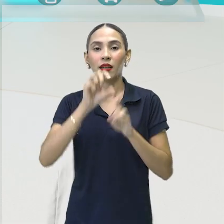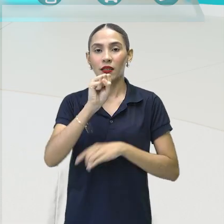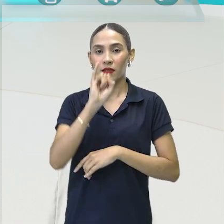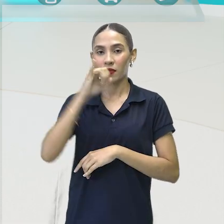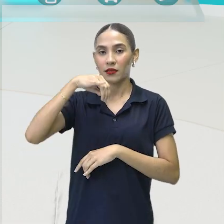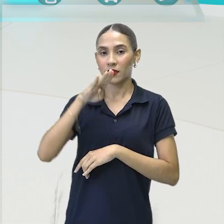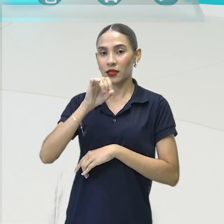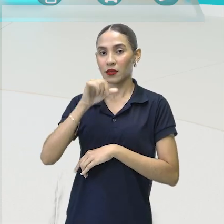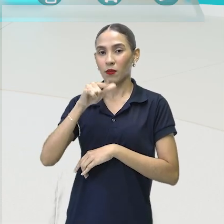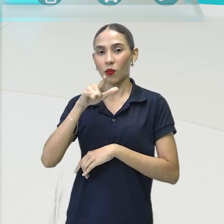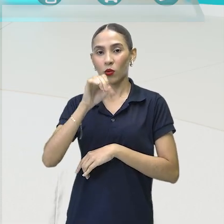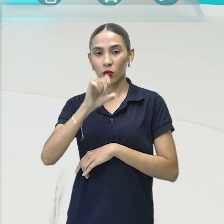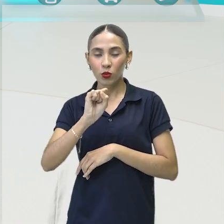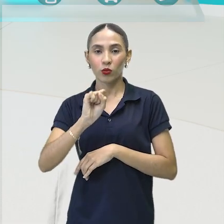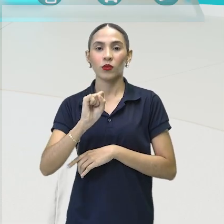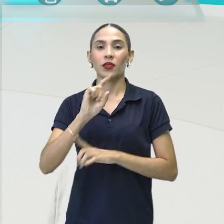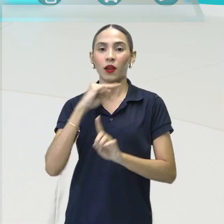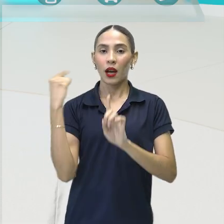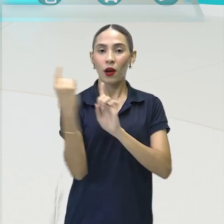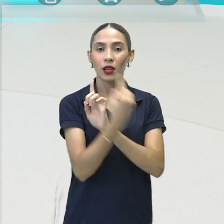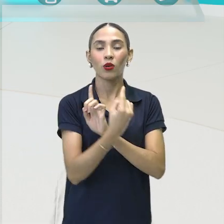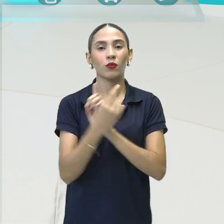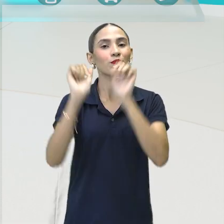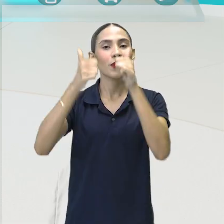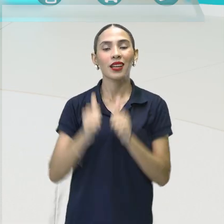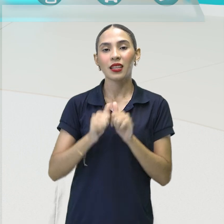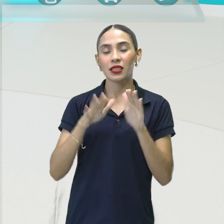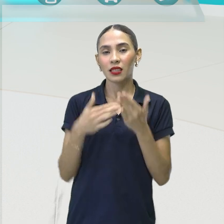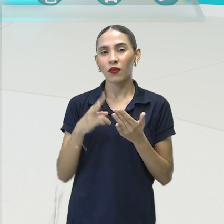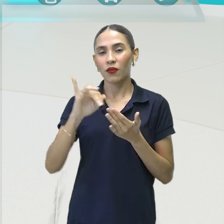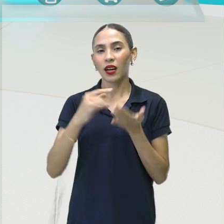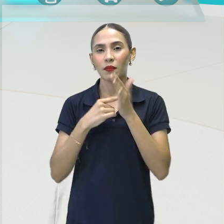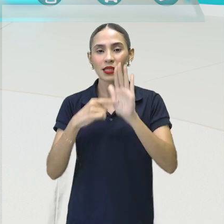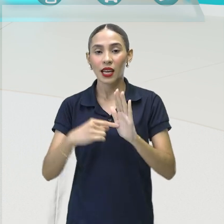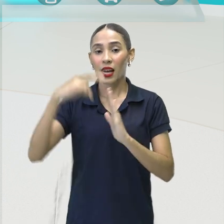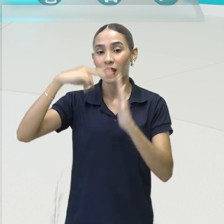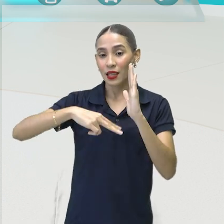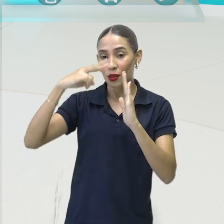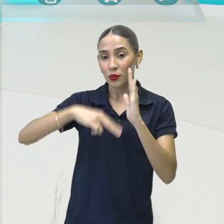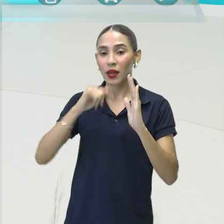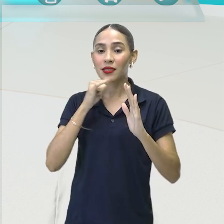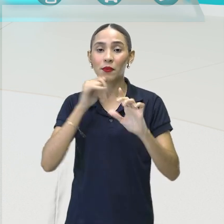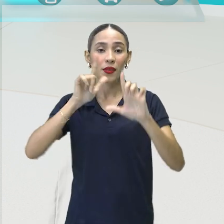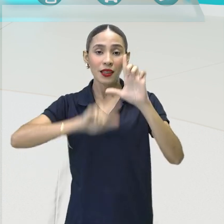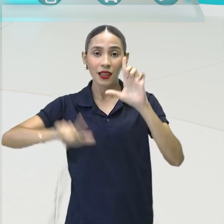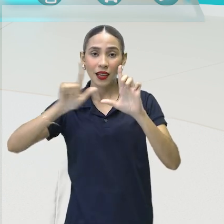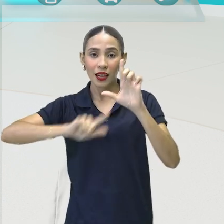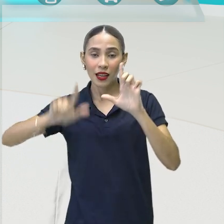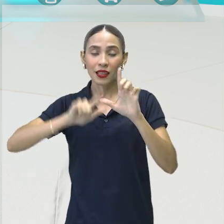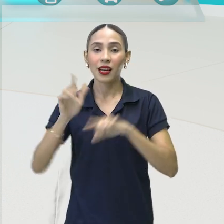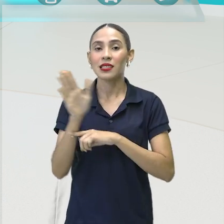redor, trazendo uma interpretação. E aí eu vou colocar aqui a leitura das letras,